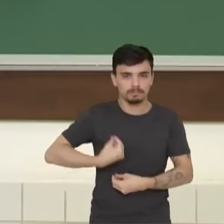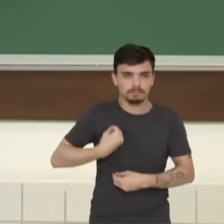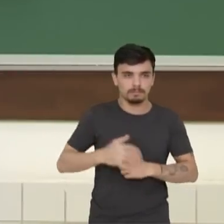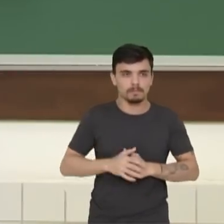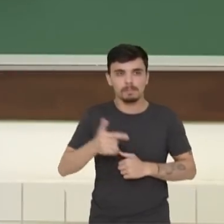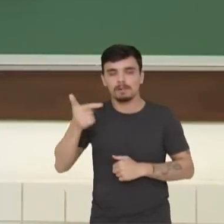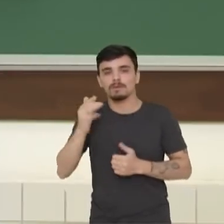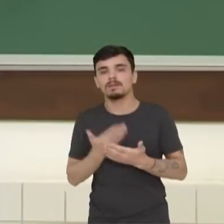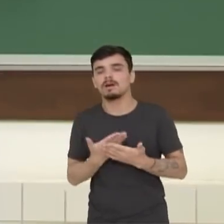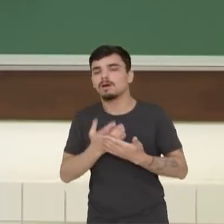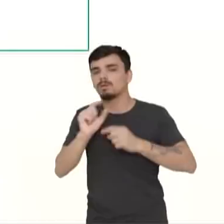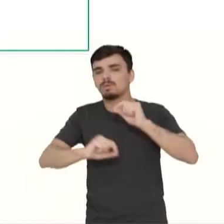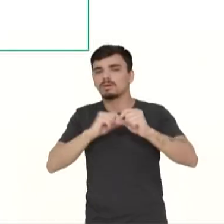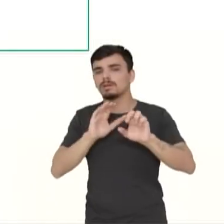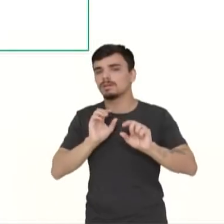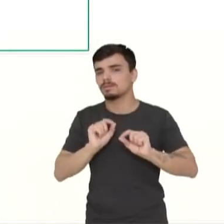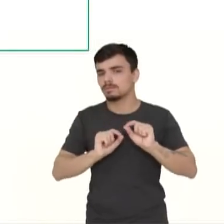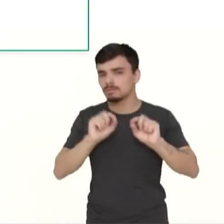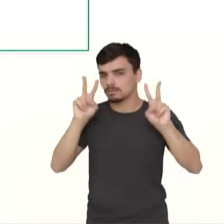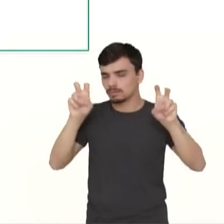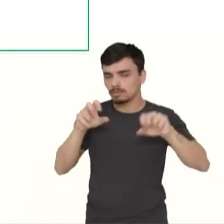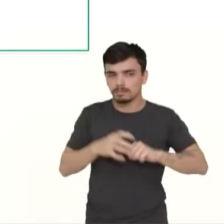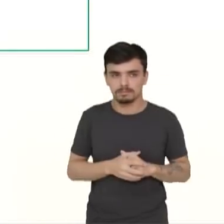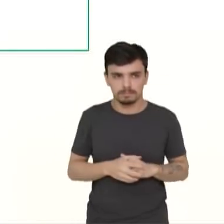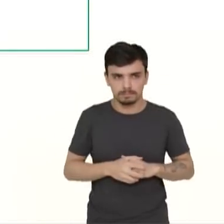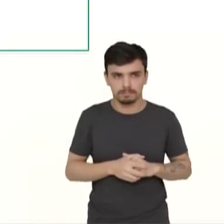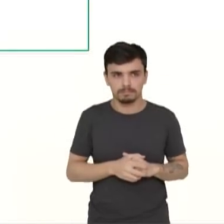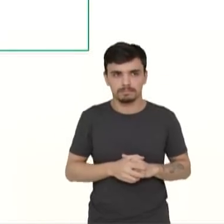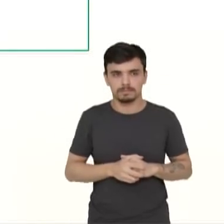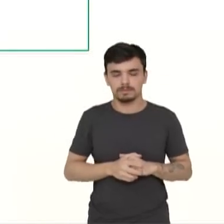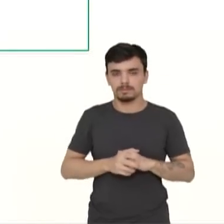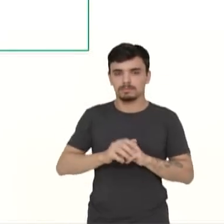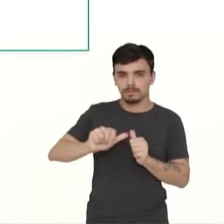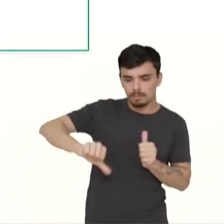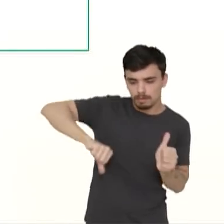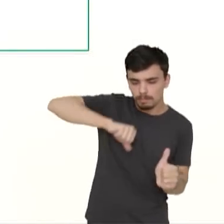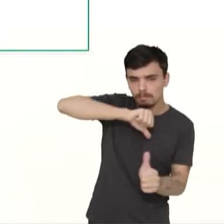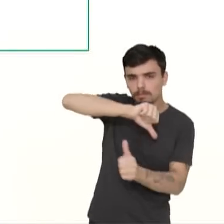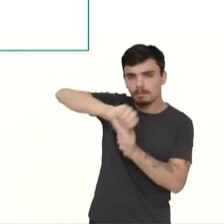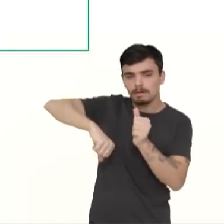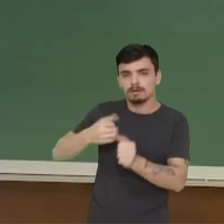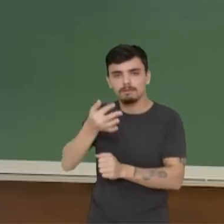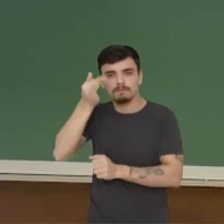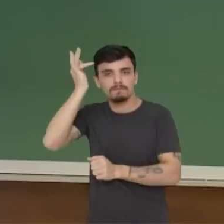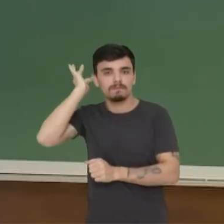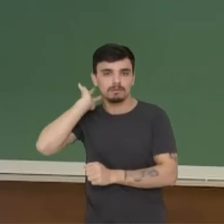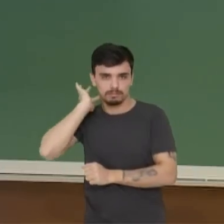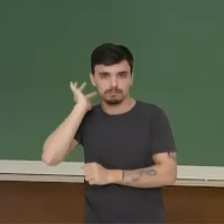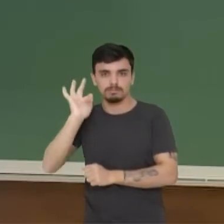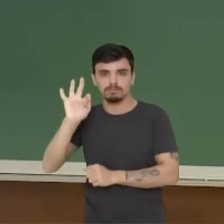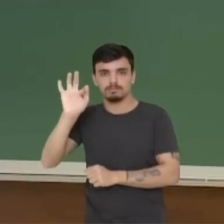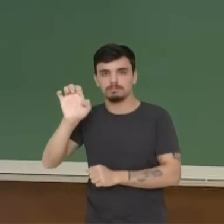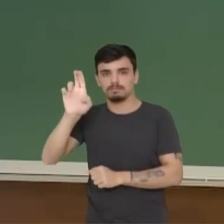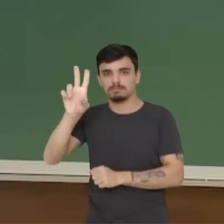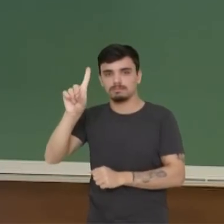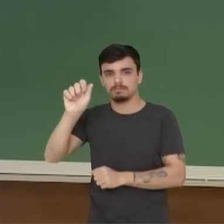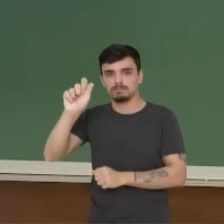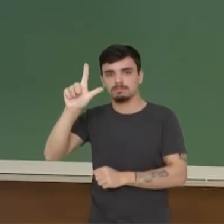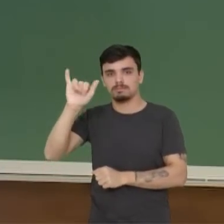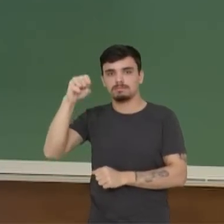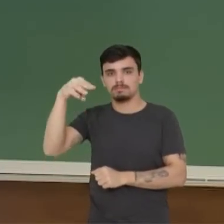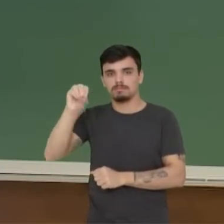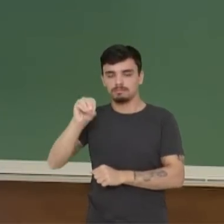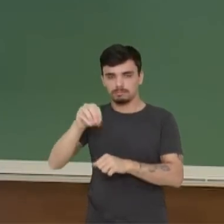nossa próxima aula, a gente vai estudar sobre as transformações no feudalismo. As pessoas começam, então, a